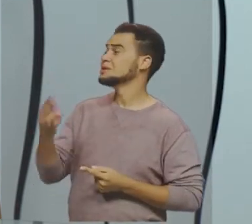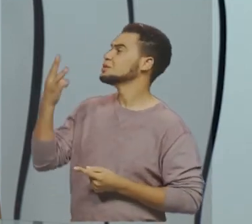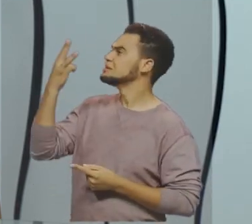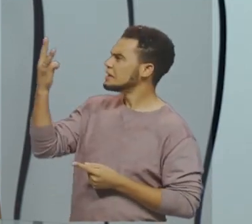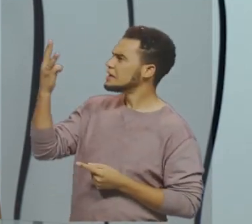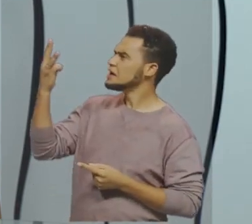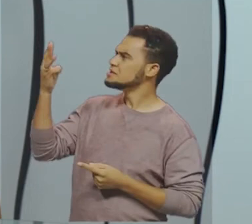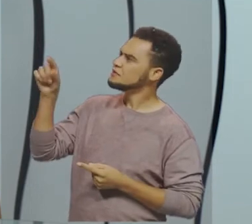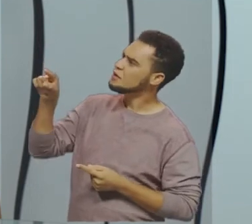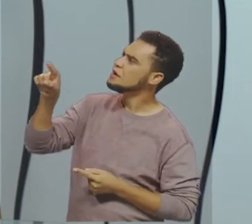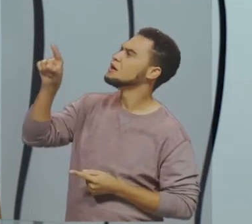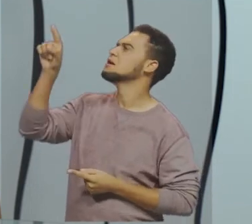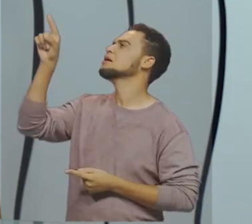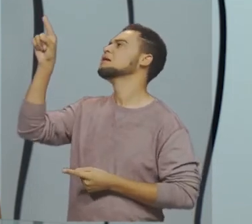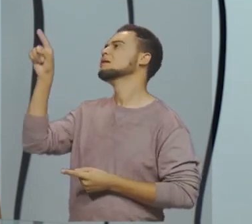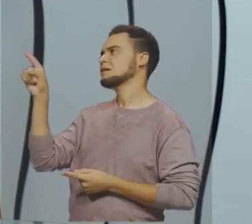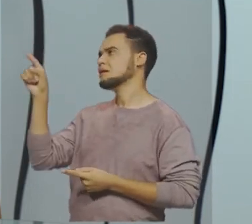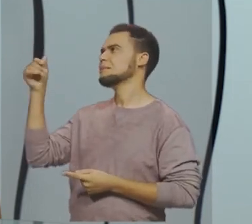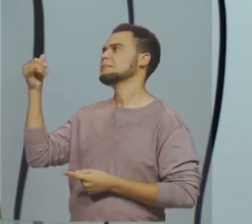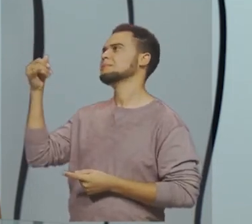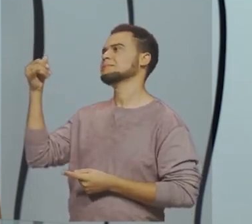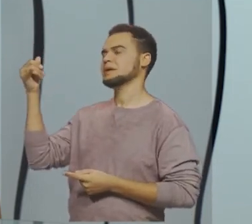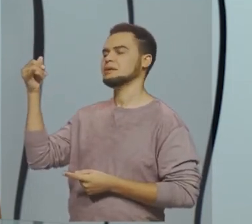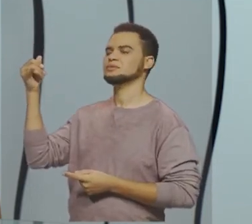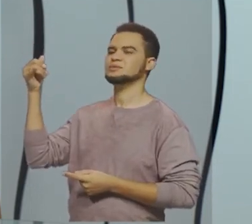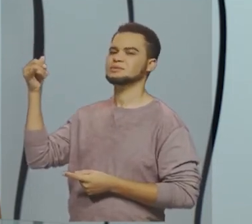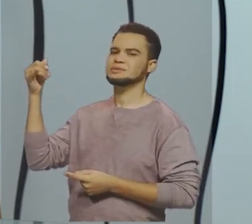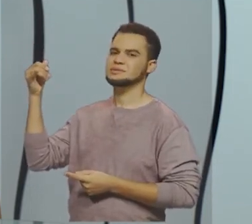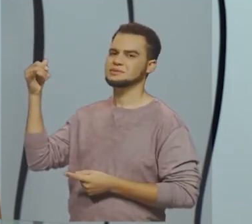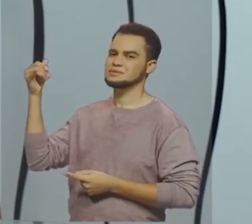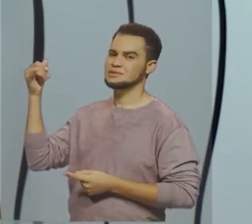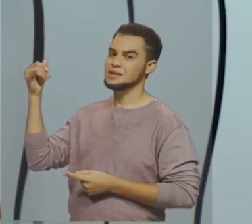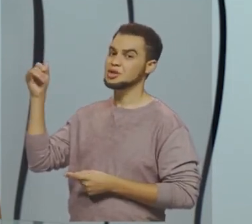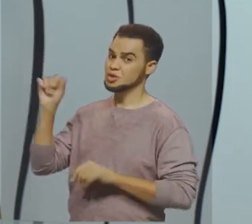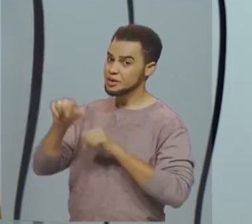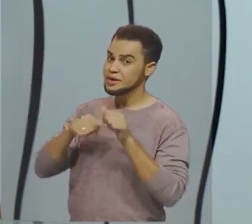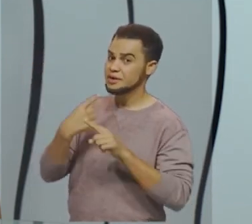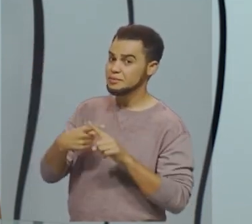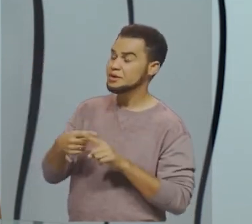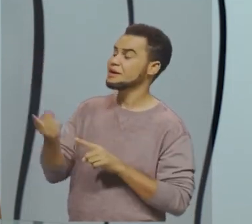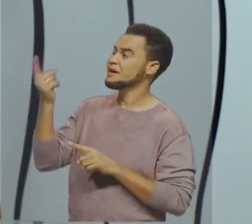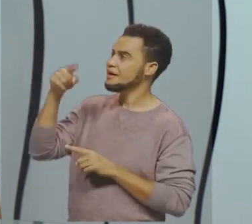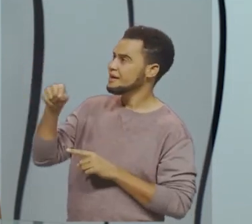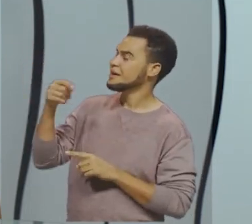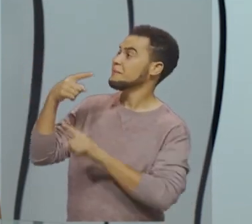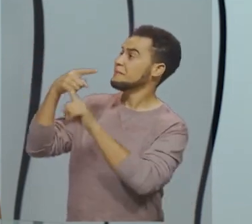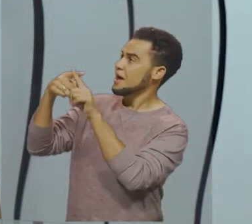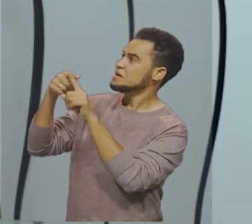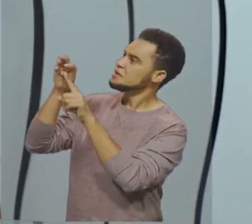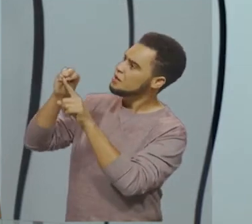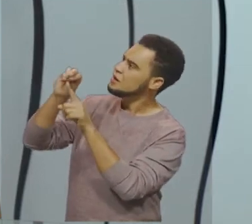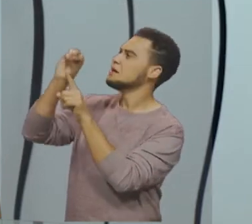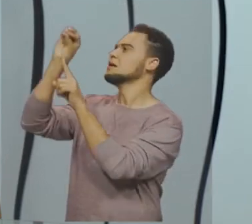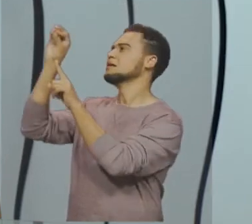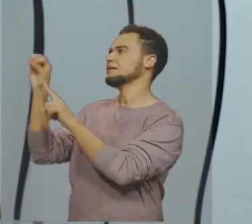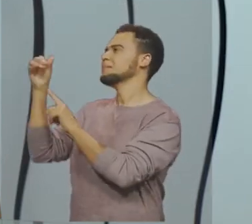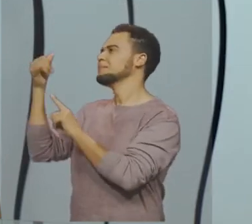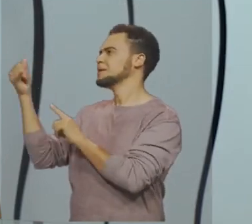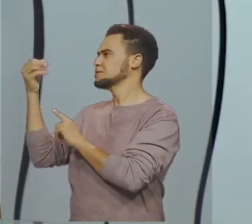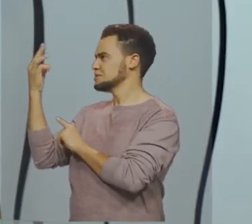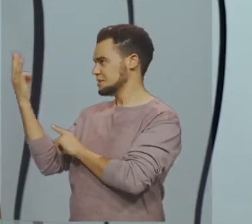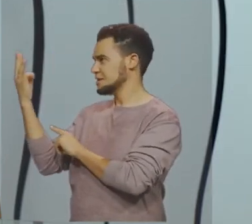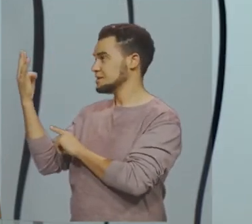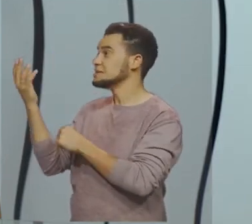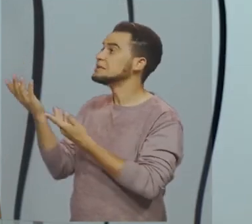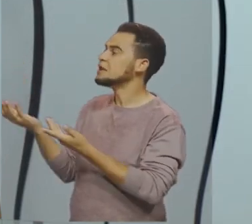cá, menos, mudou o sinal, que era mais, menos 3. Então, ficou menos